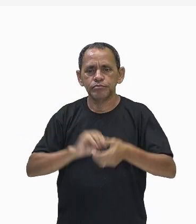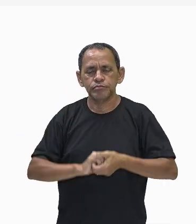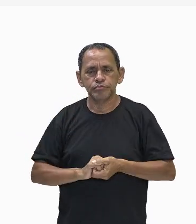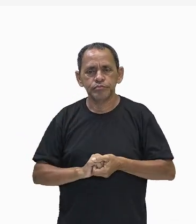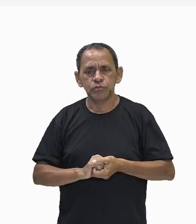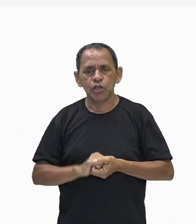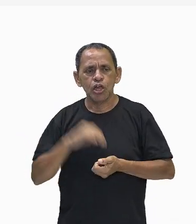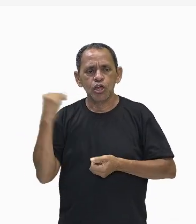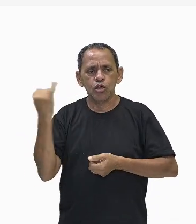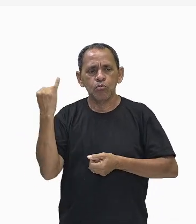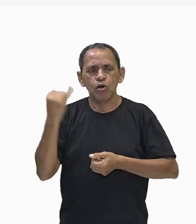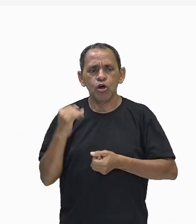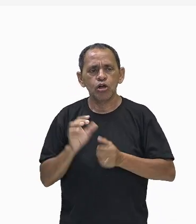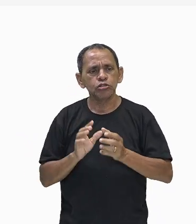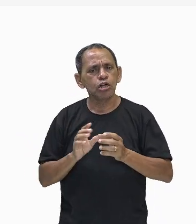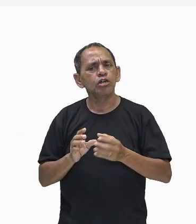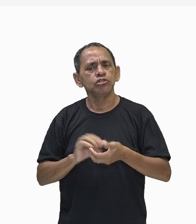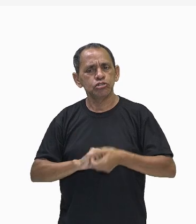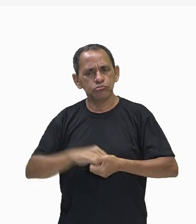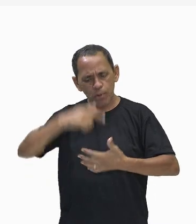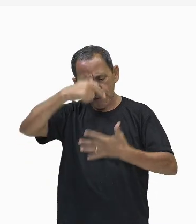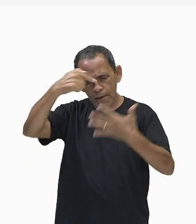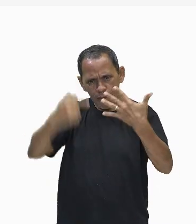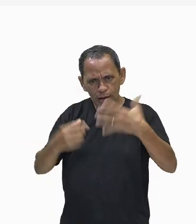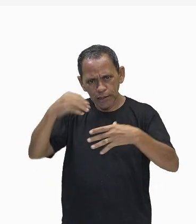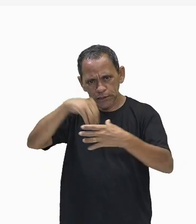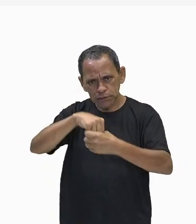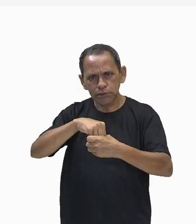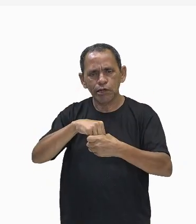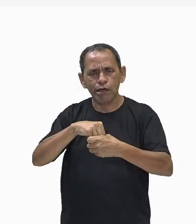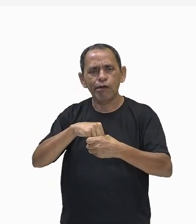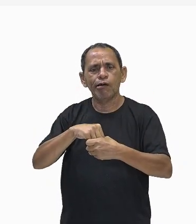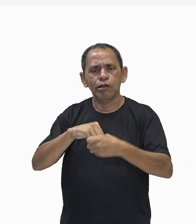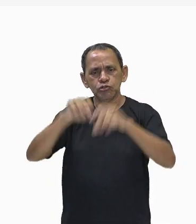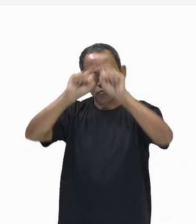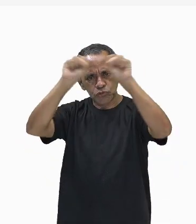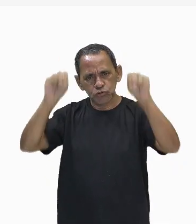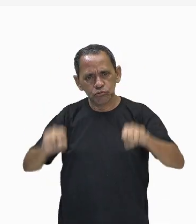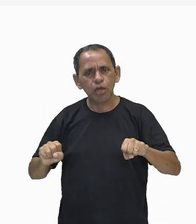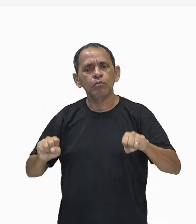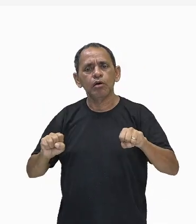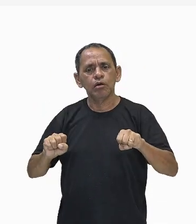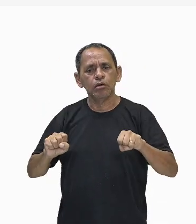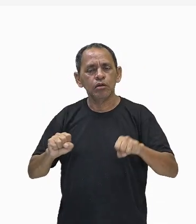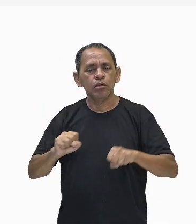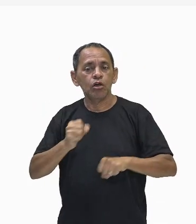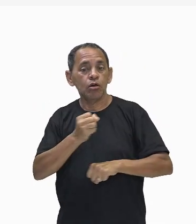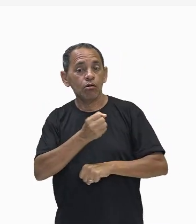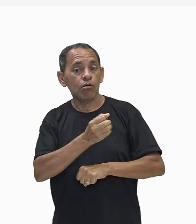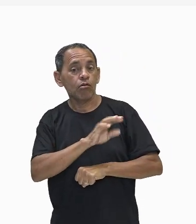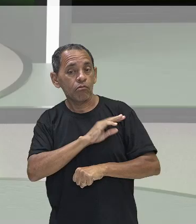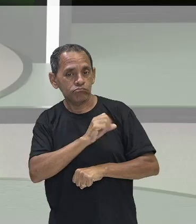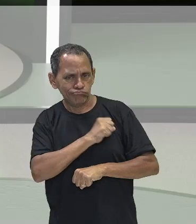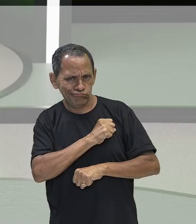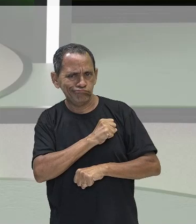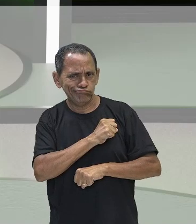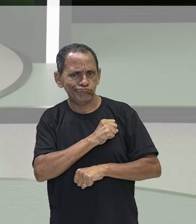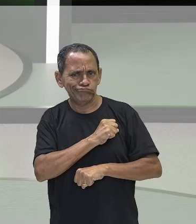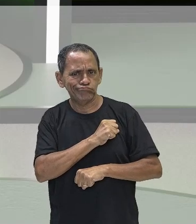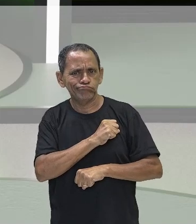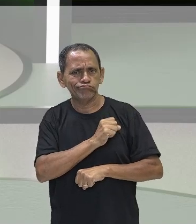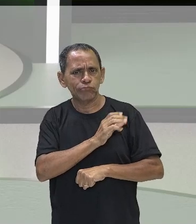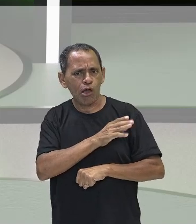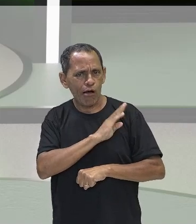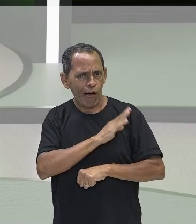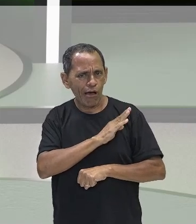importante componente do sistema circulatório é o coração. Então, nós vamos agora ver